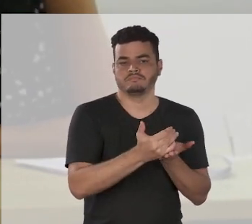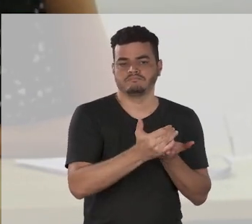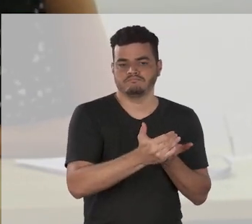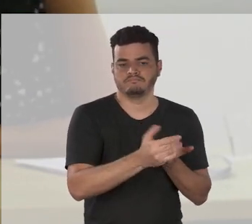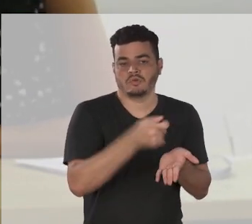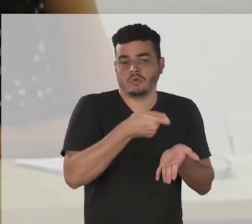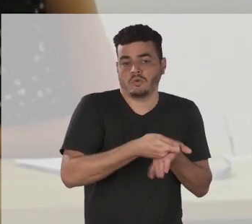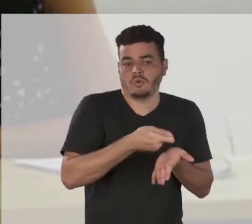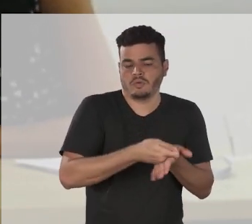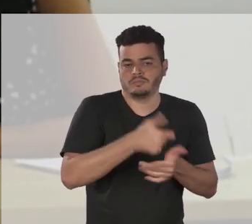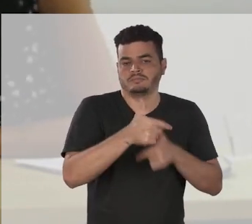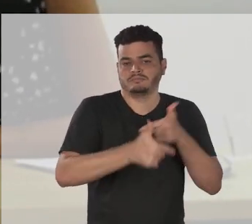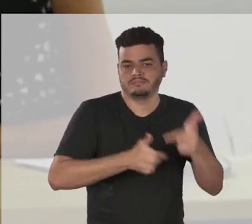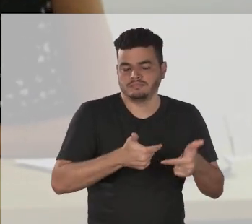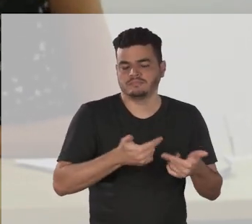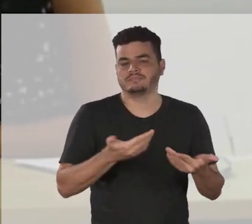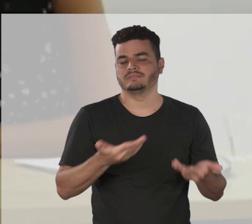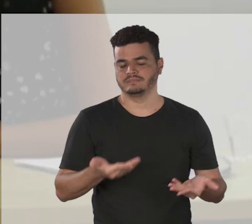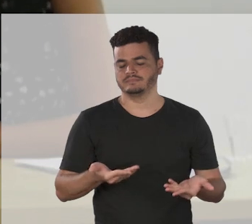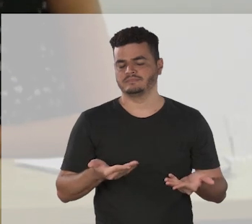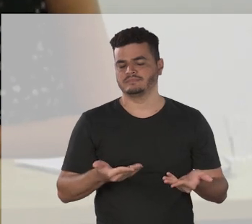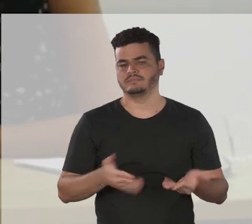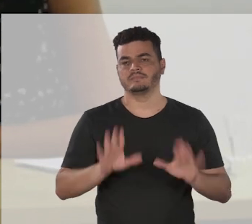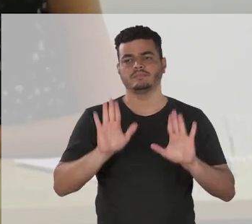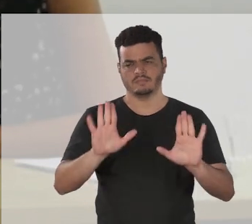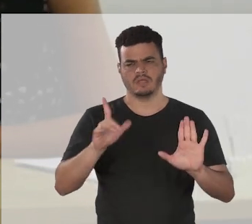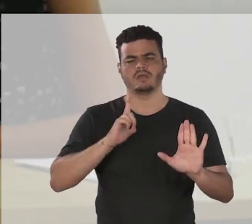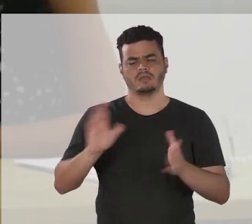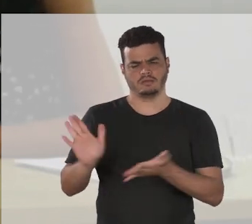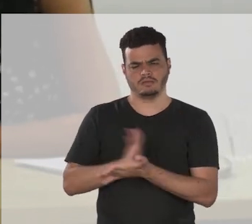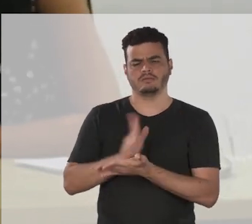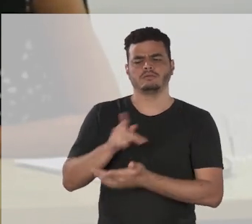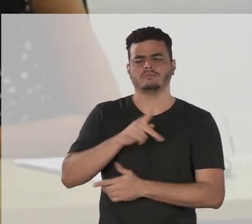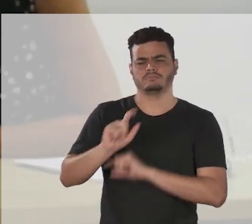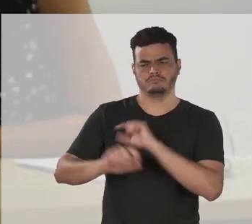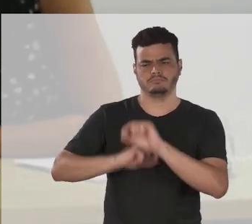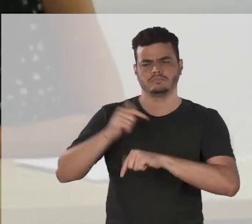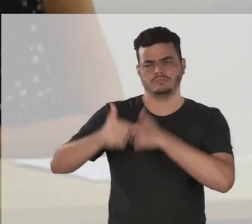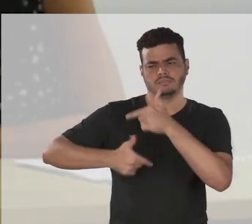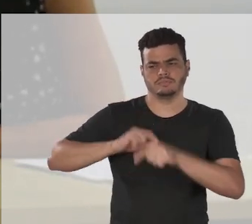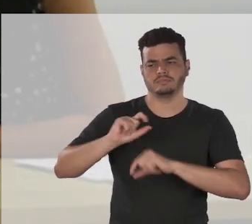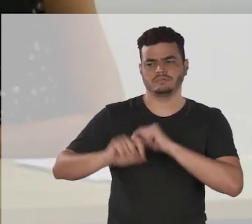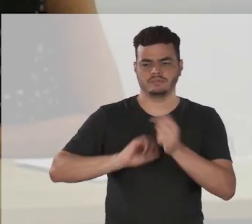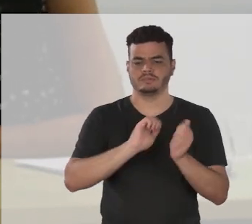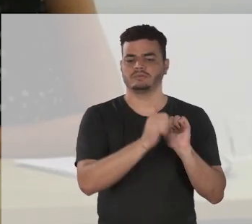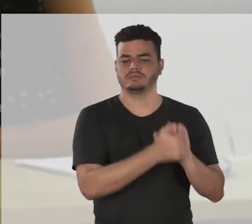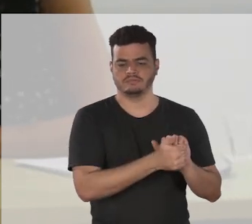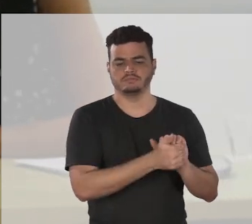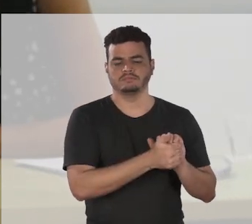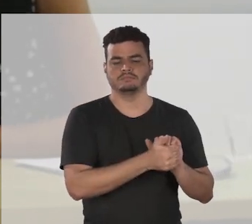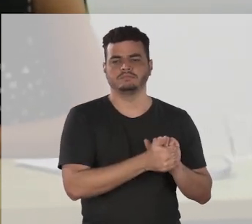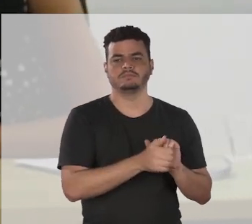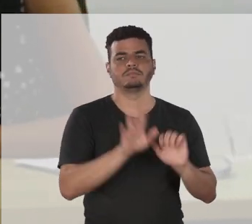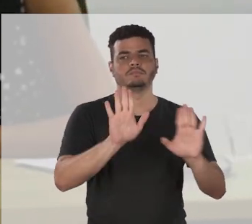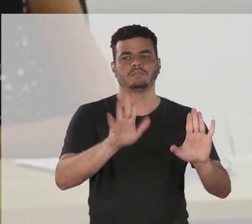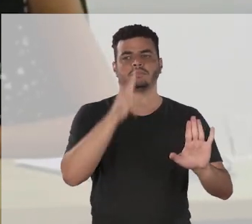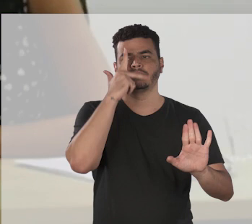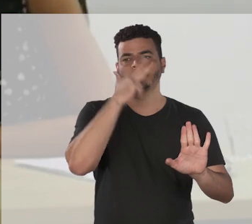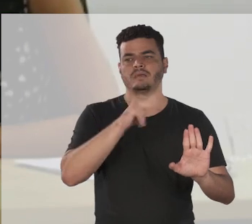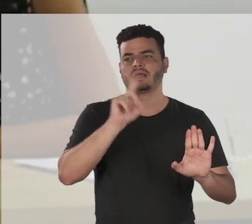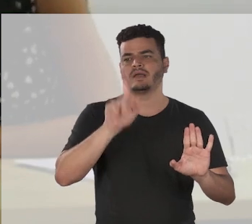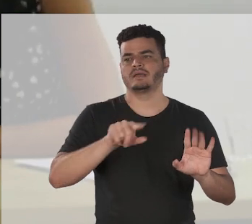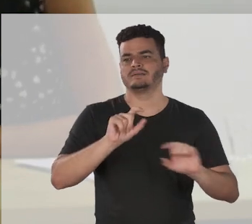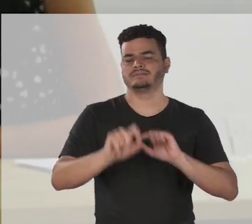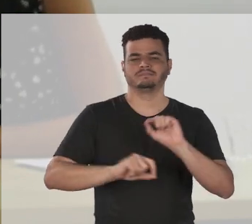mais a se trabalhar. Então, por aí sim, tem alguns professores que trabalham, mas parece que tem que fazer mais